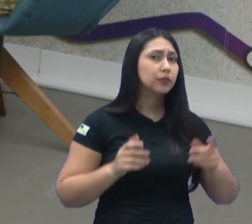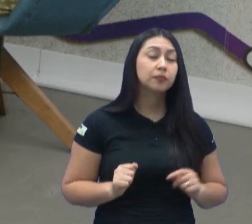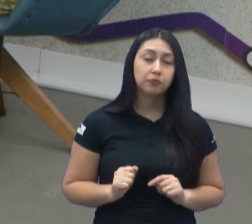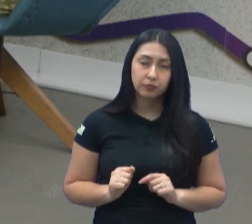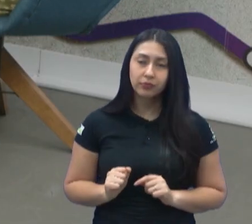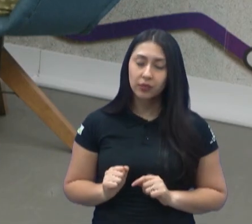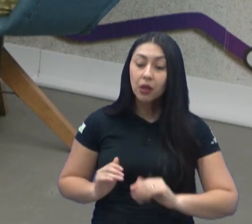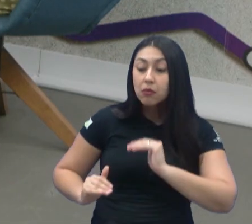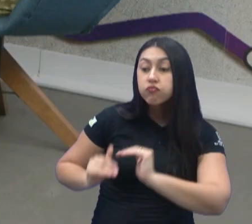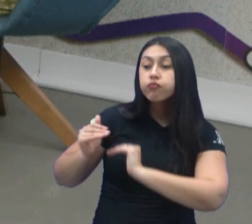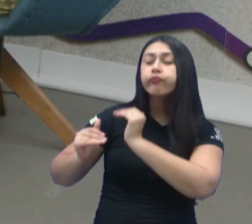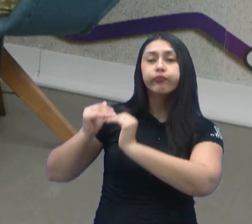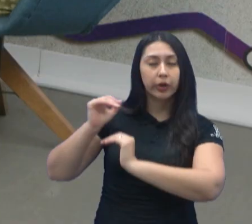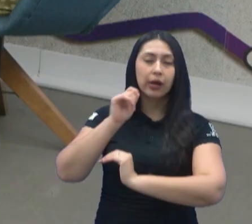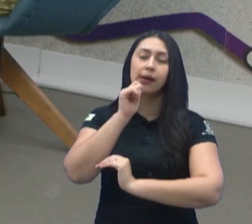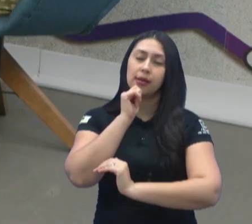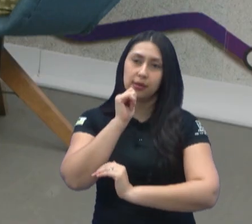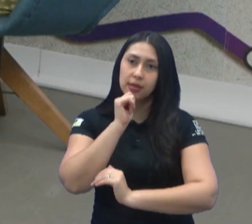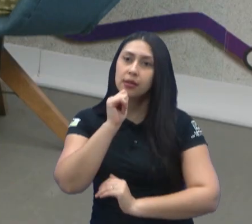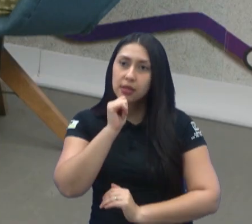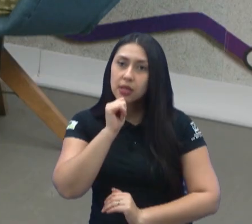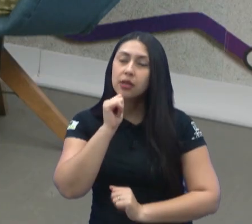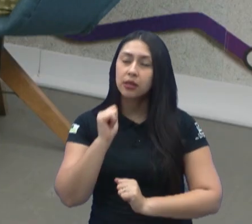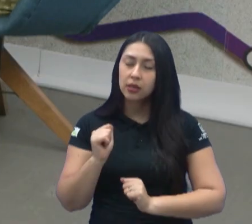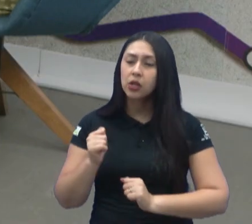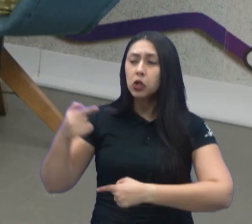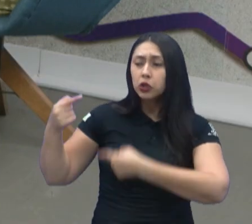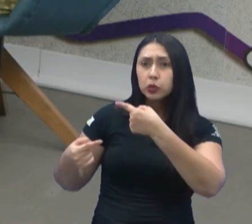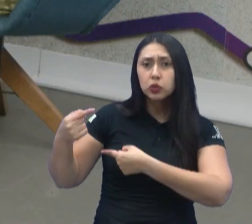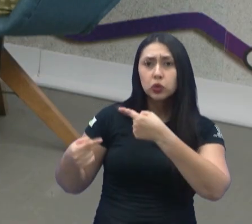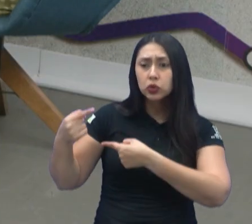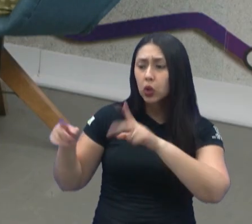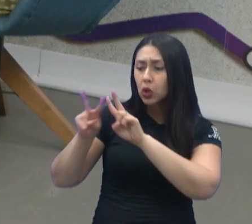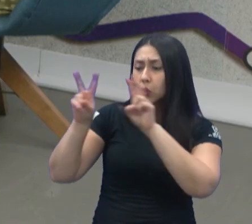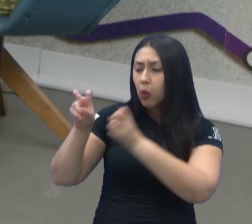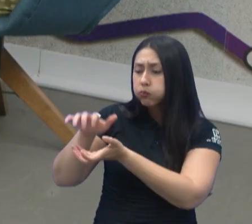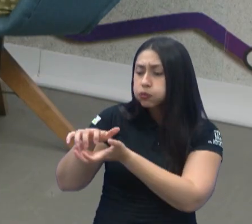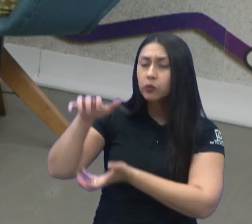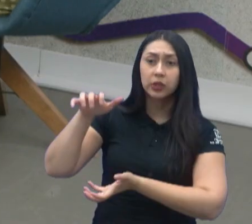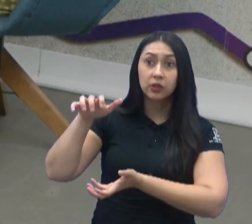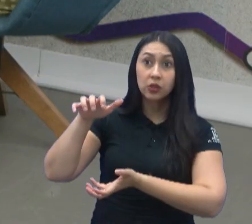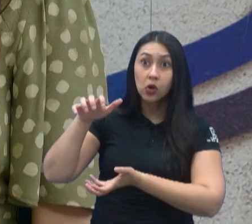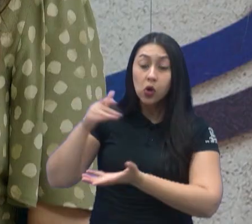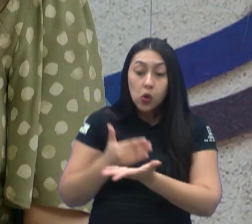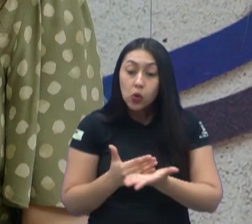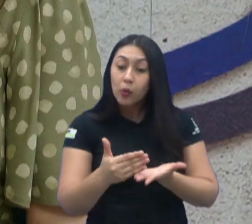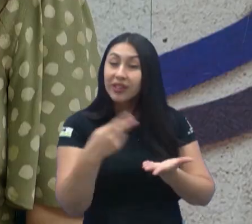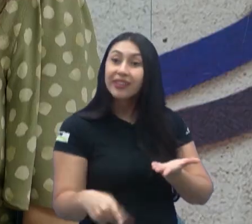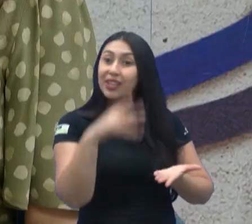está se consolidando, Rafa. As discussões sobre o processo de envelhecimento chegaram aqui no Brasil